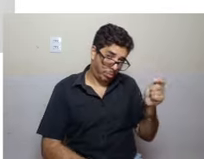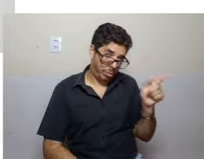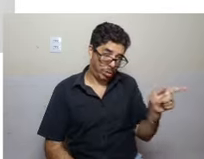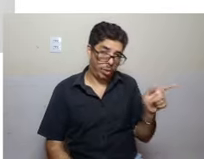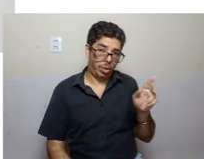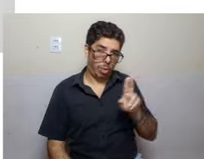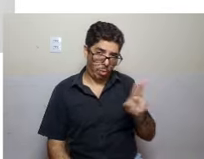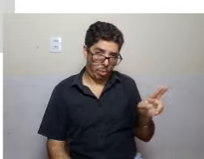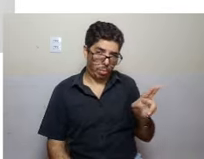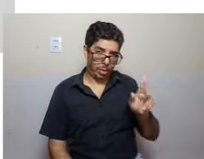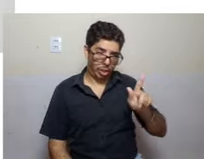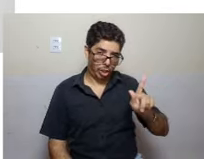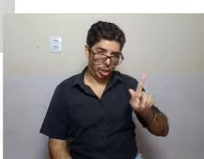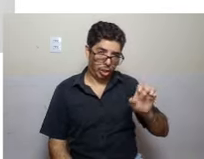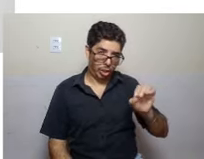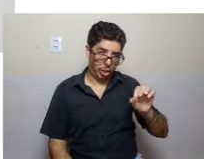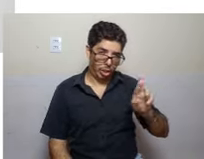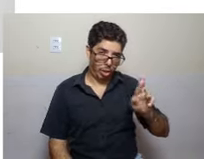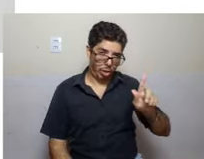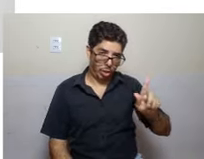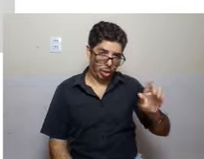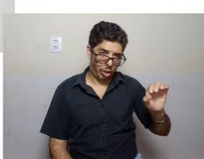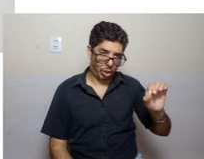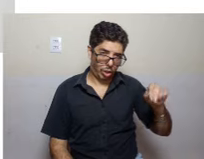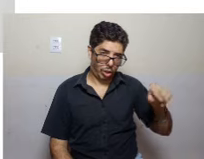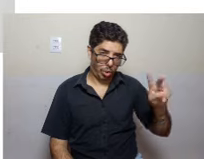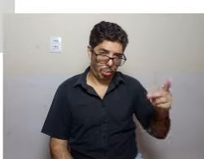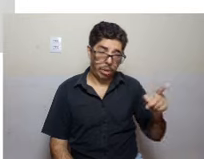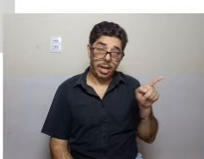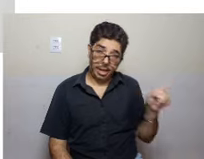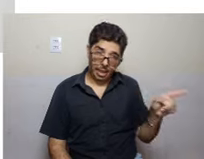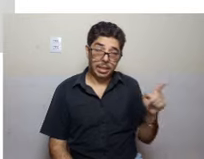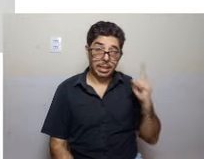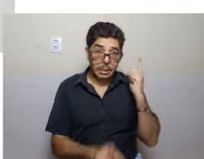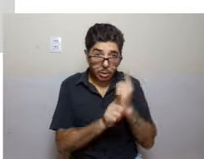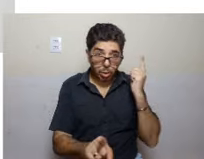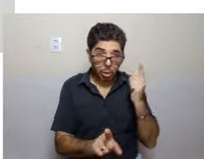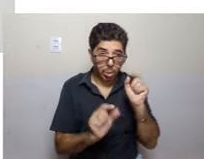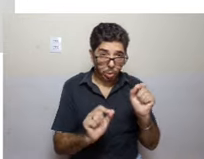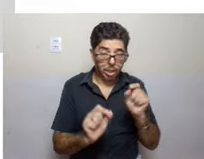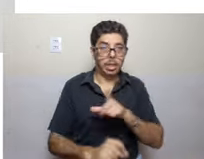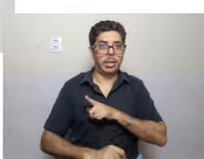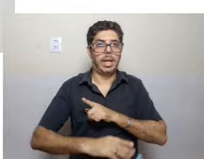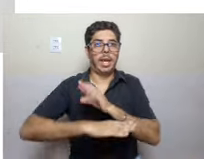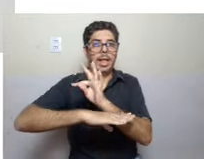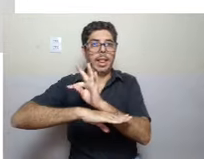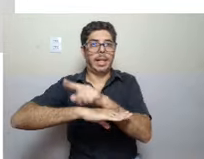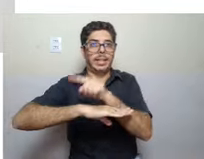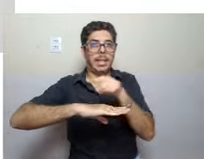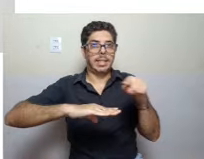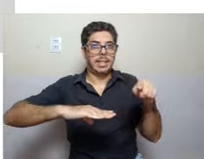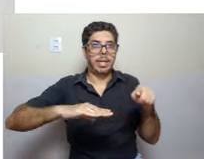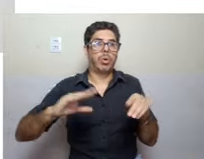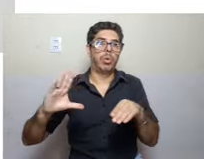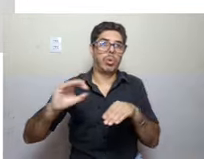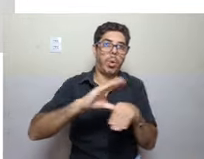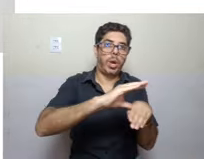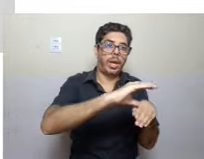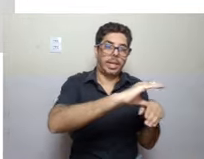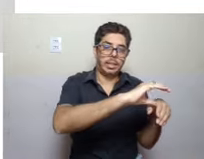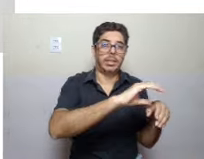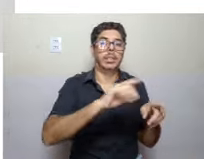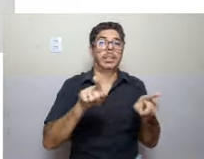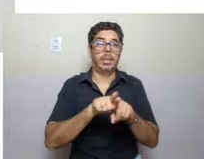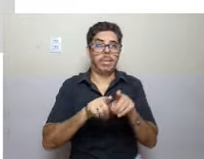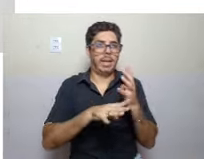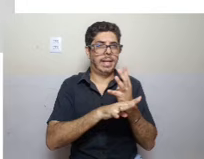Georg Ohm, que descobriu essa relação simples e muito importante entre a tensão, a corrente e a resistência. Essa relação